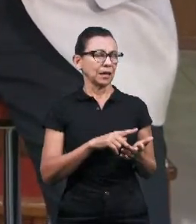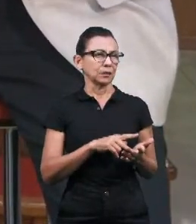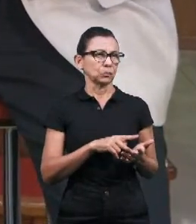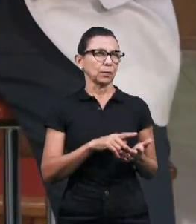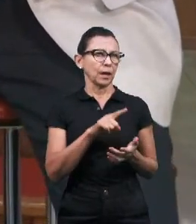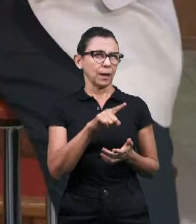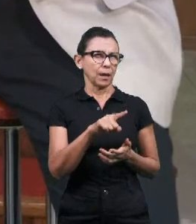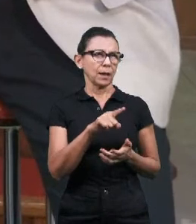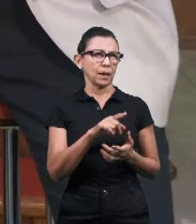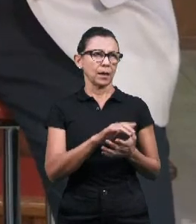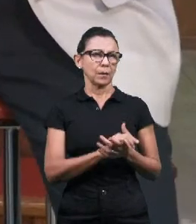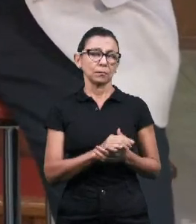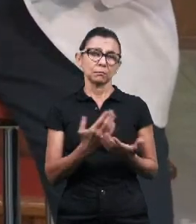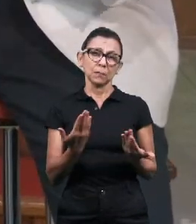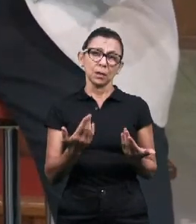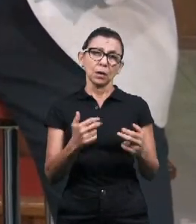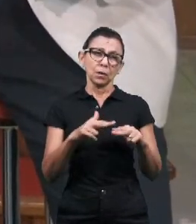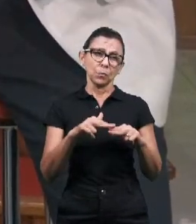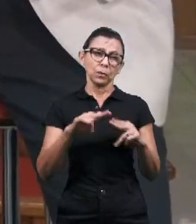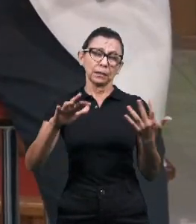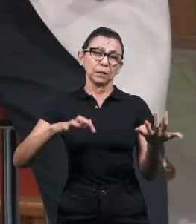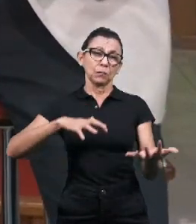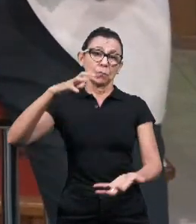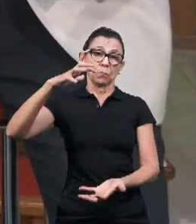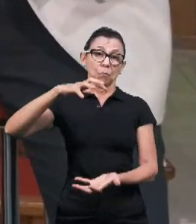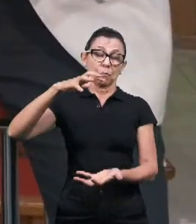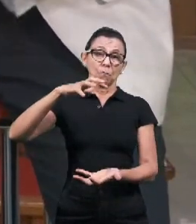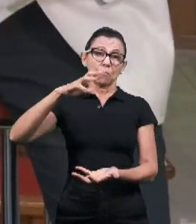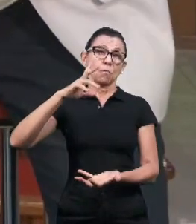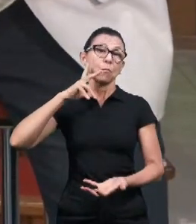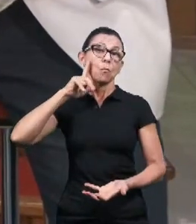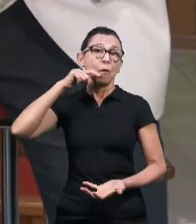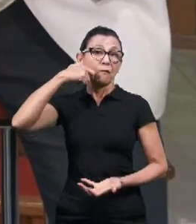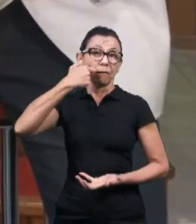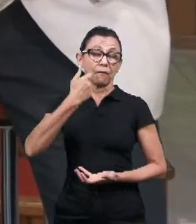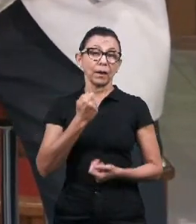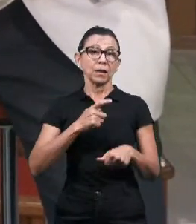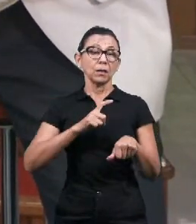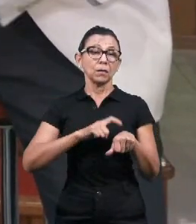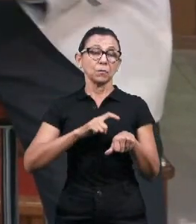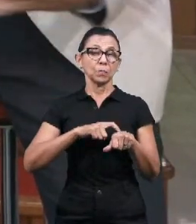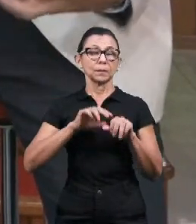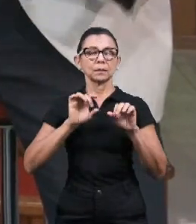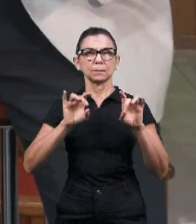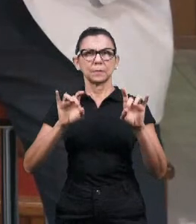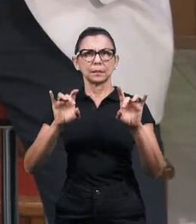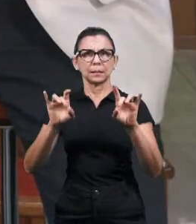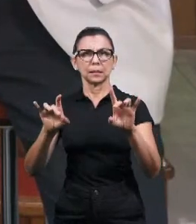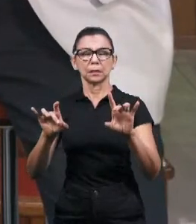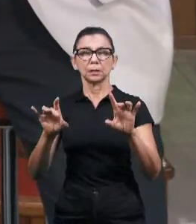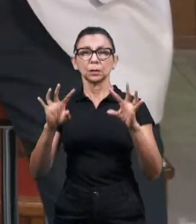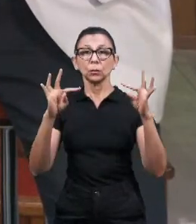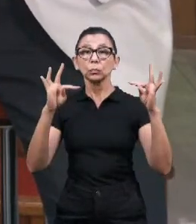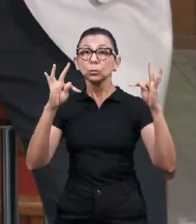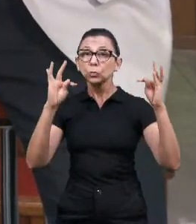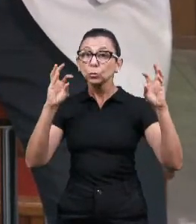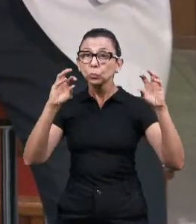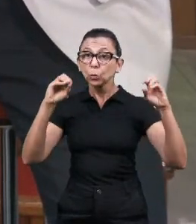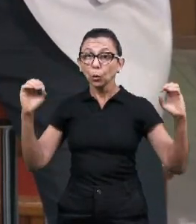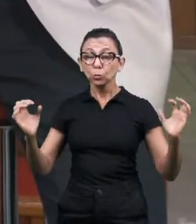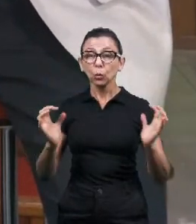uma ceia mundial, era um momento especial para a obra, então subiu todo o grupo. Nós tínhamos um